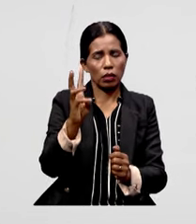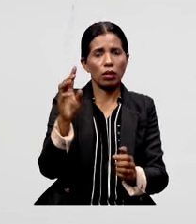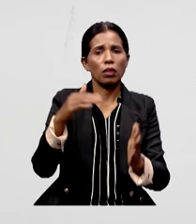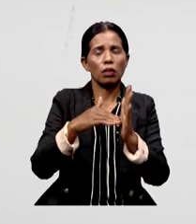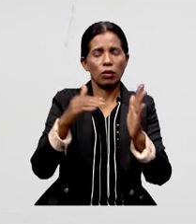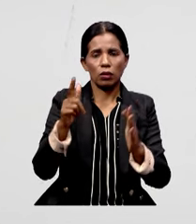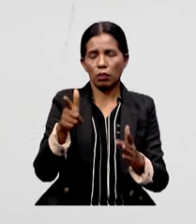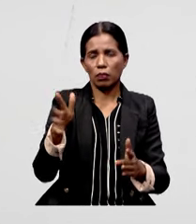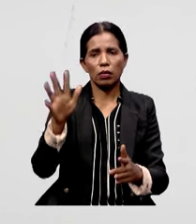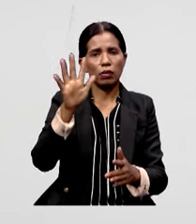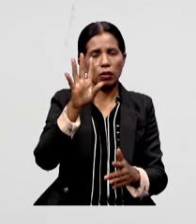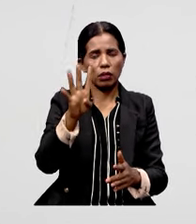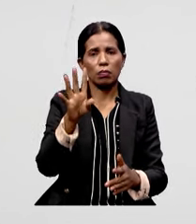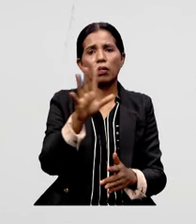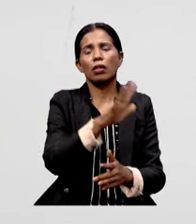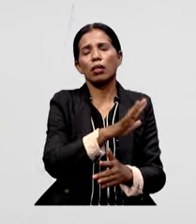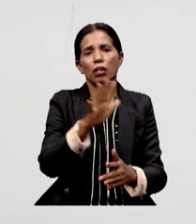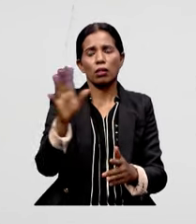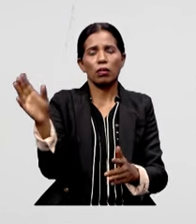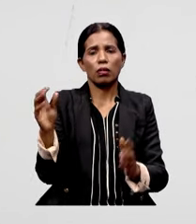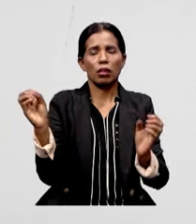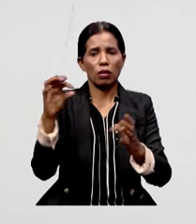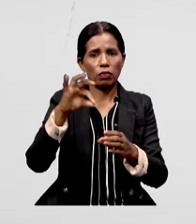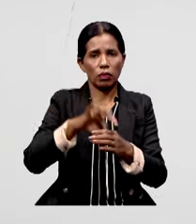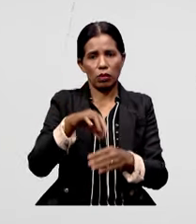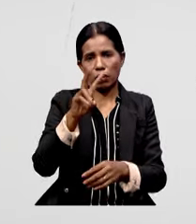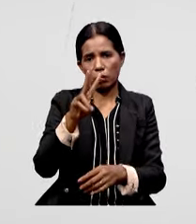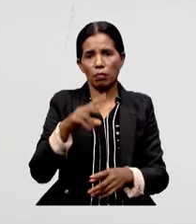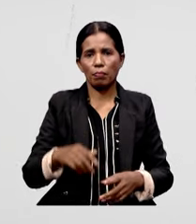Recin Lima, no abstenção Rua. Emerenciana Martins, Marito da Costa, Gemen.